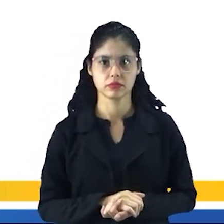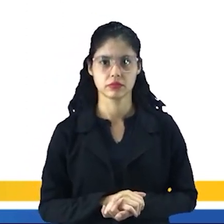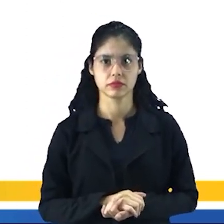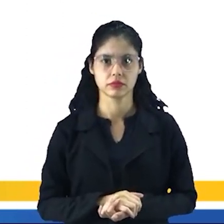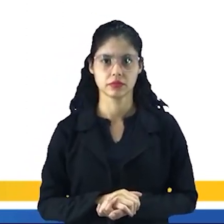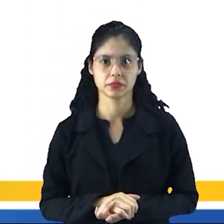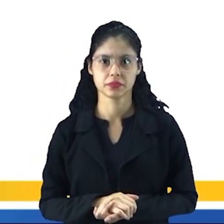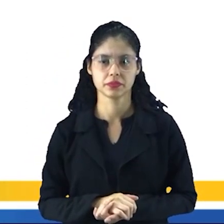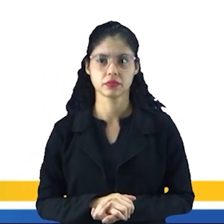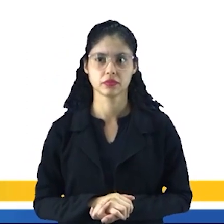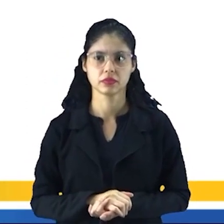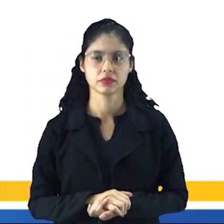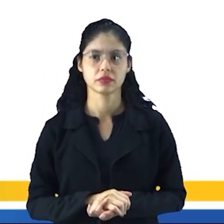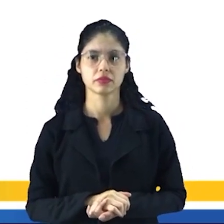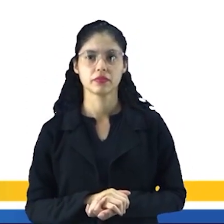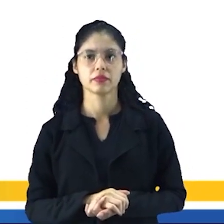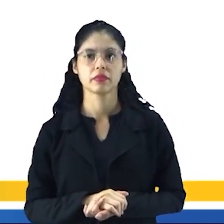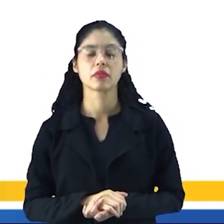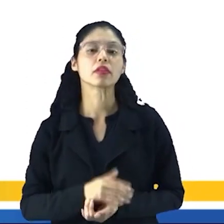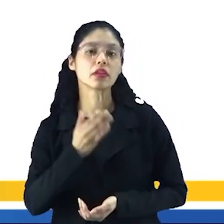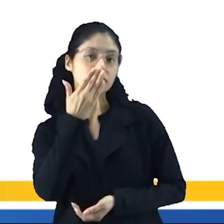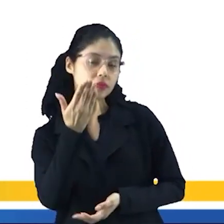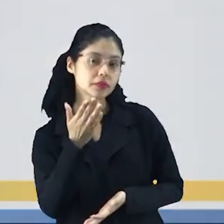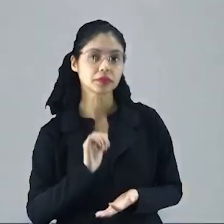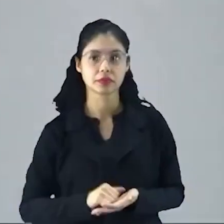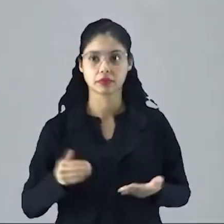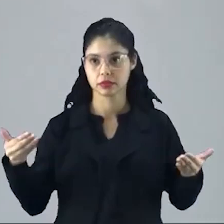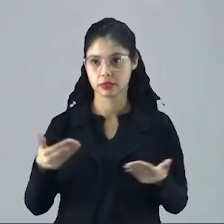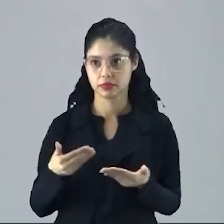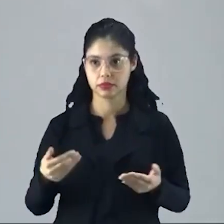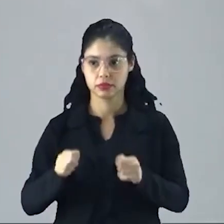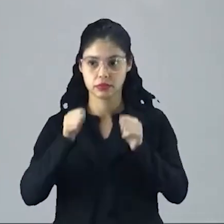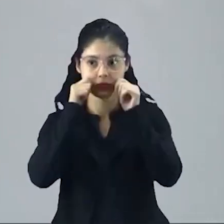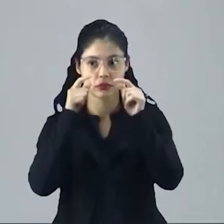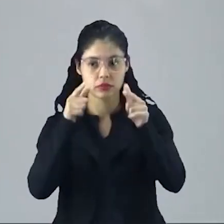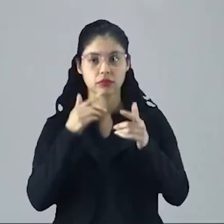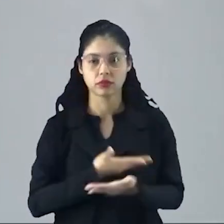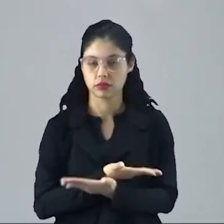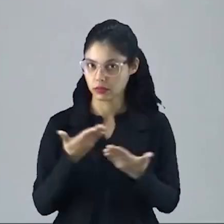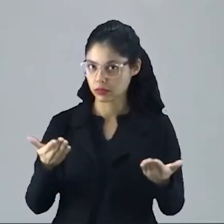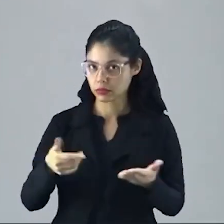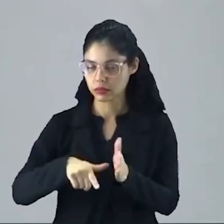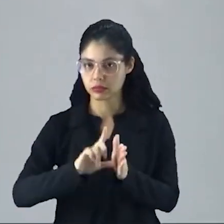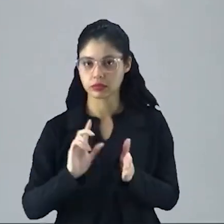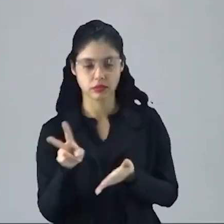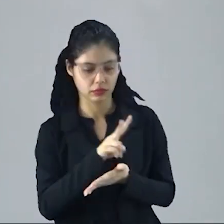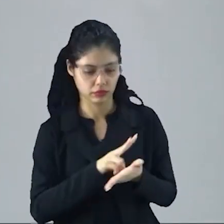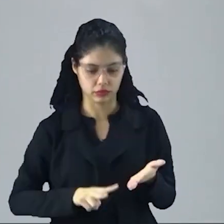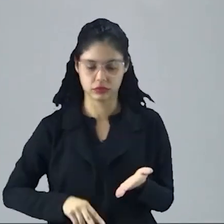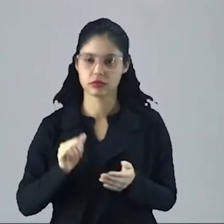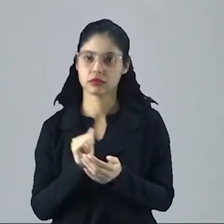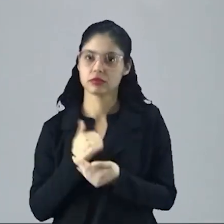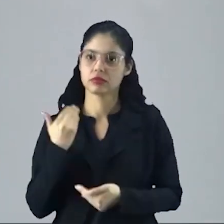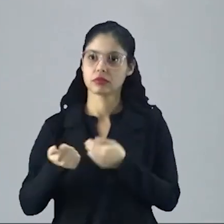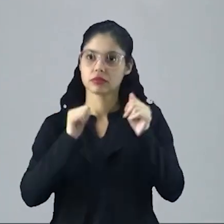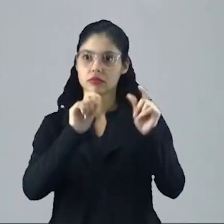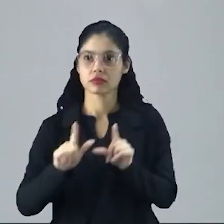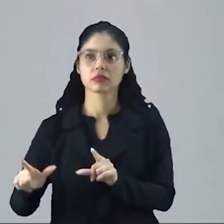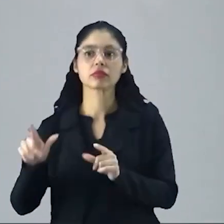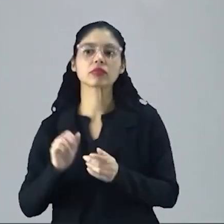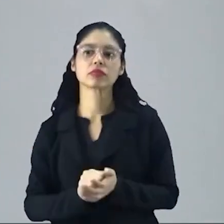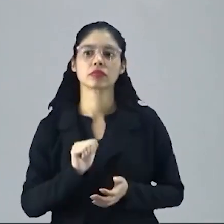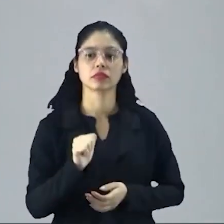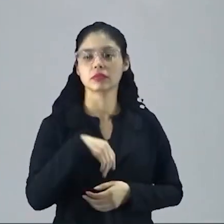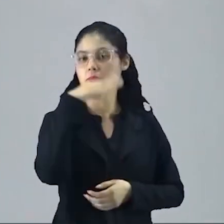bem? Vamos aqui mais adiante e agora eu quero chamar a atenção para vocês, antes de ler esse próximo slide,